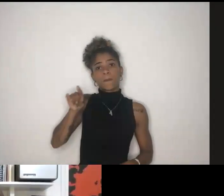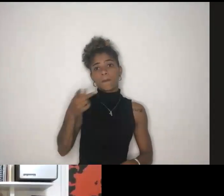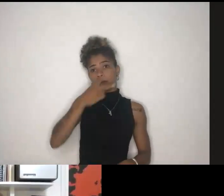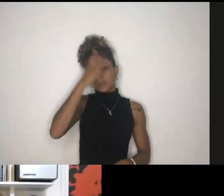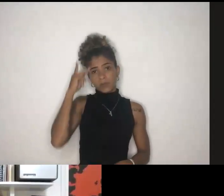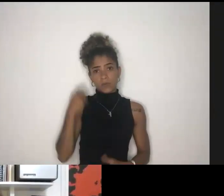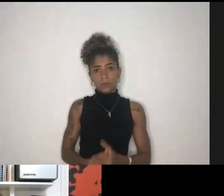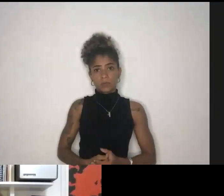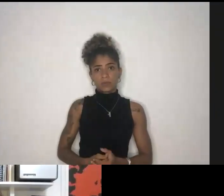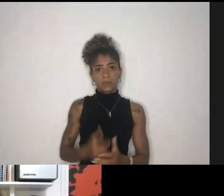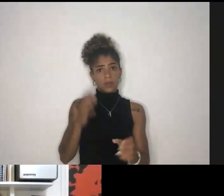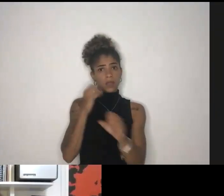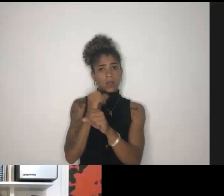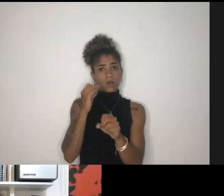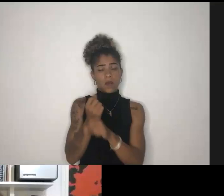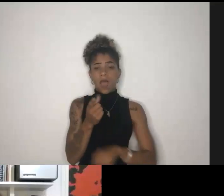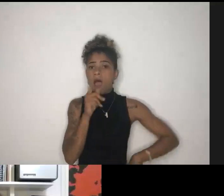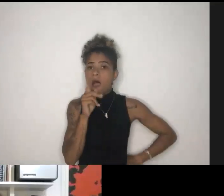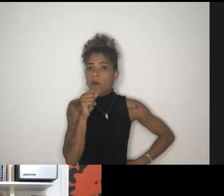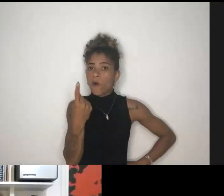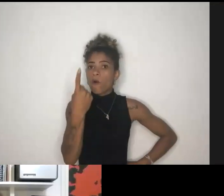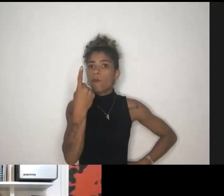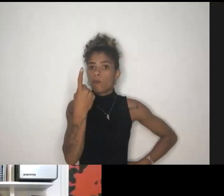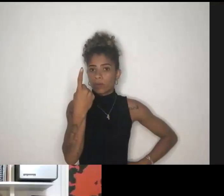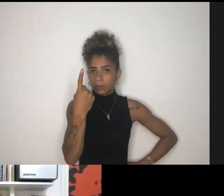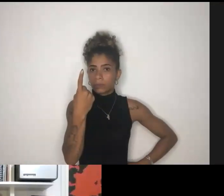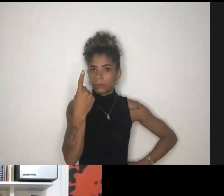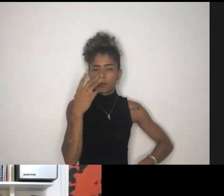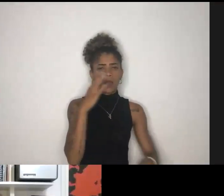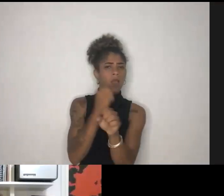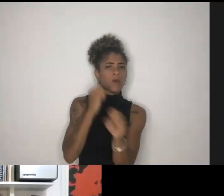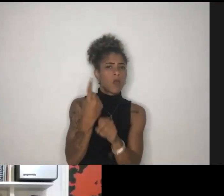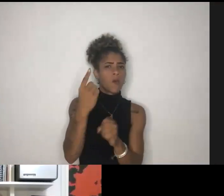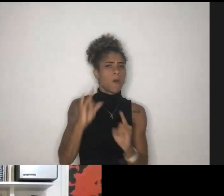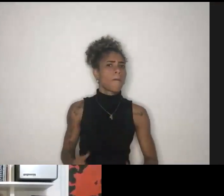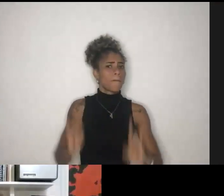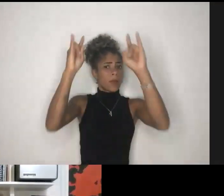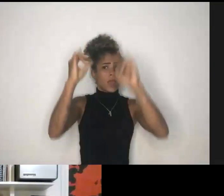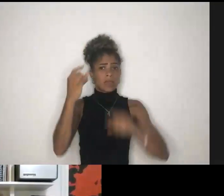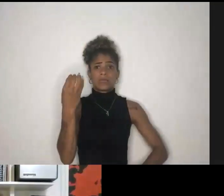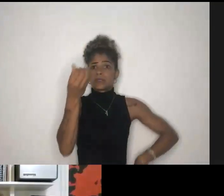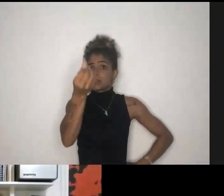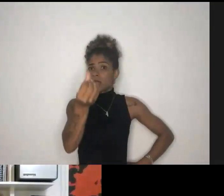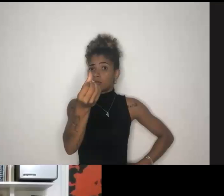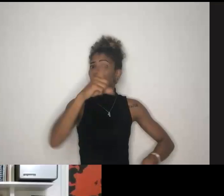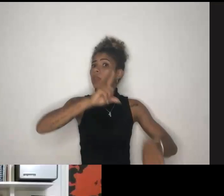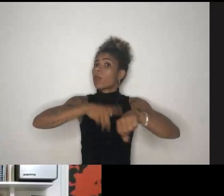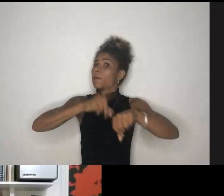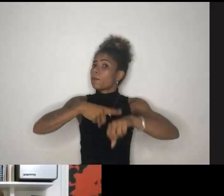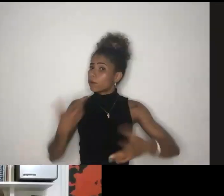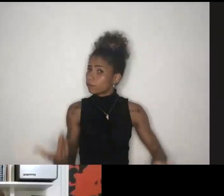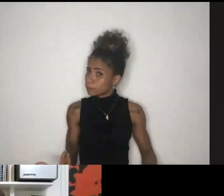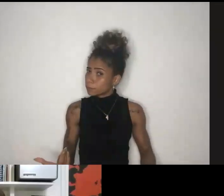calcula o consumo de água de um evento desse o que seria num prédio de seis andares por exemplo em quanto tempo então assim